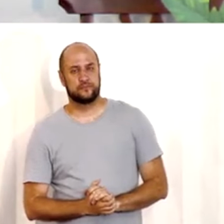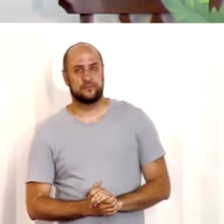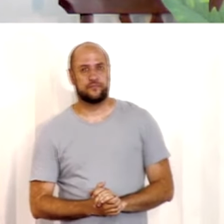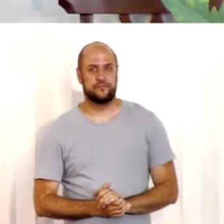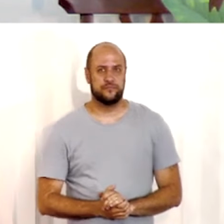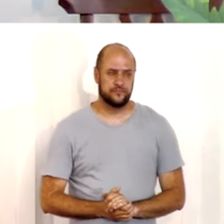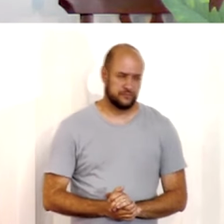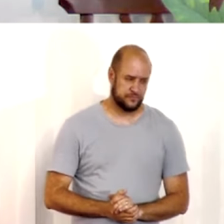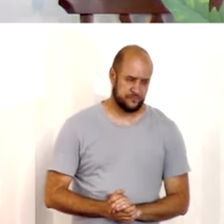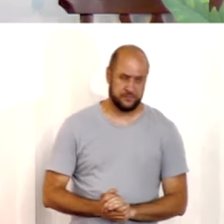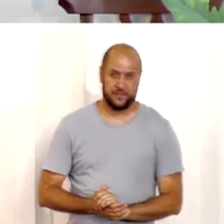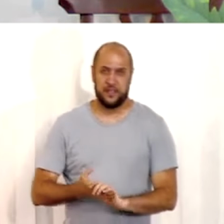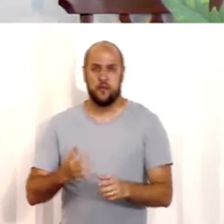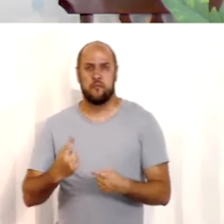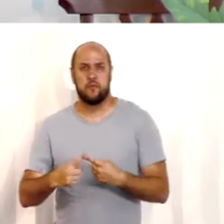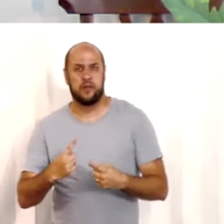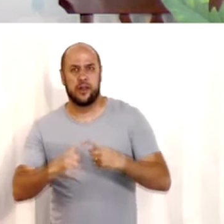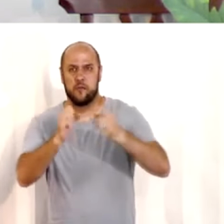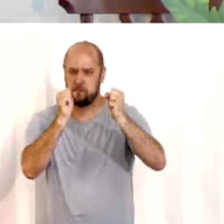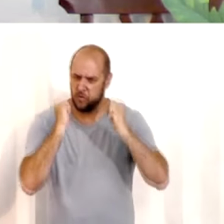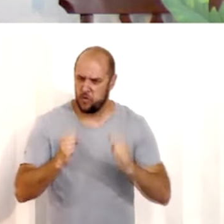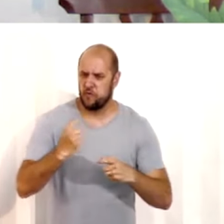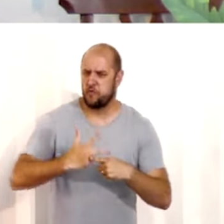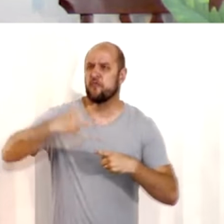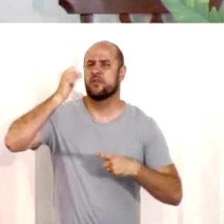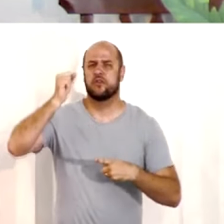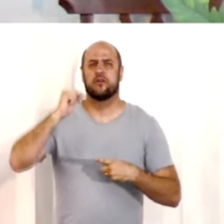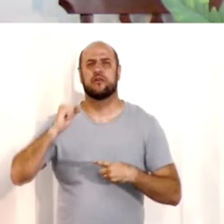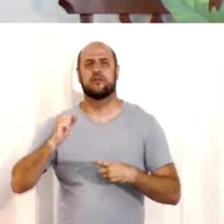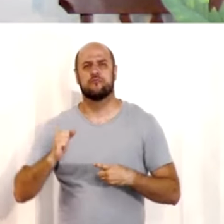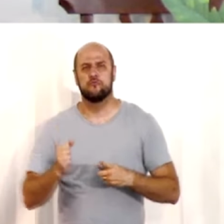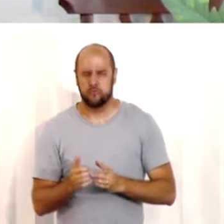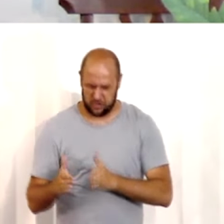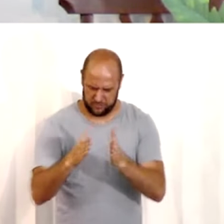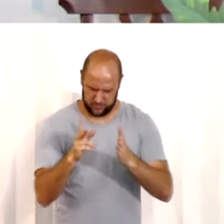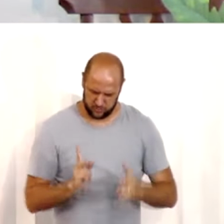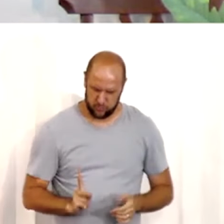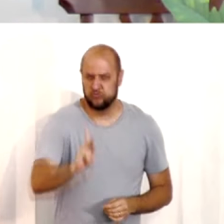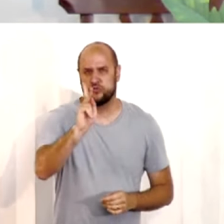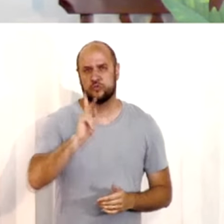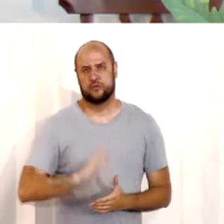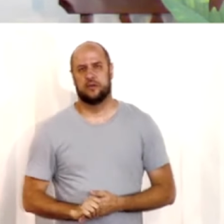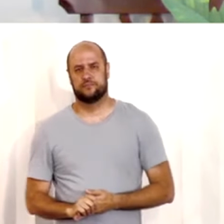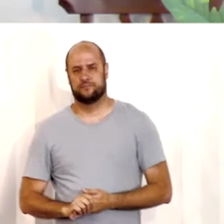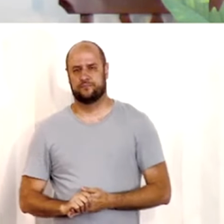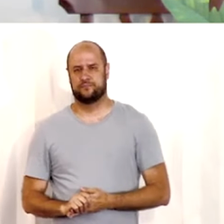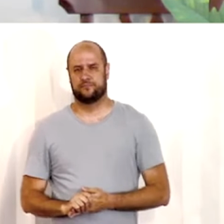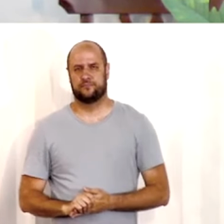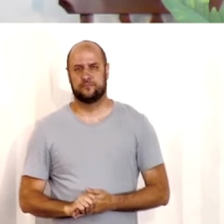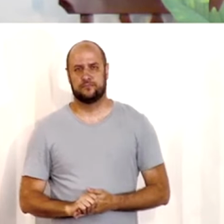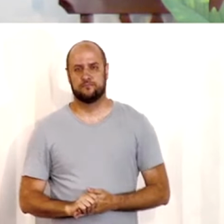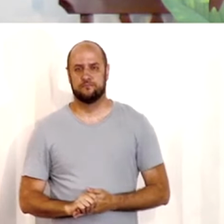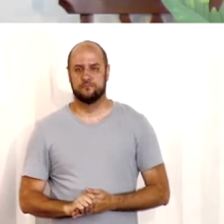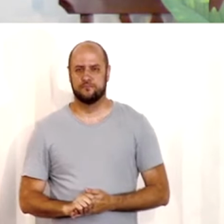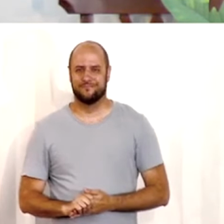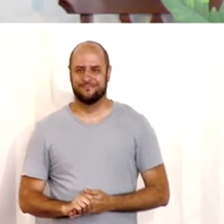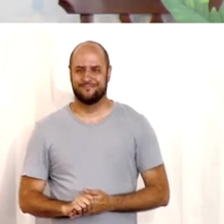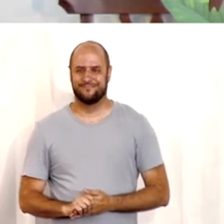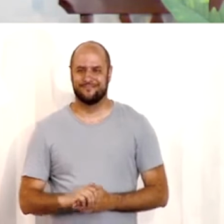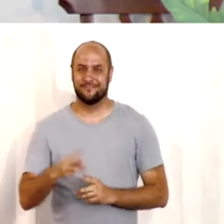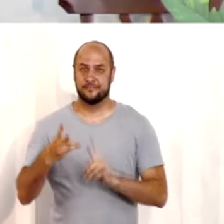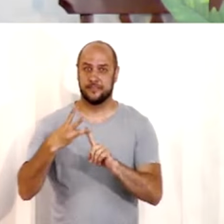a autoridade de vencer, de ir à frente. Olha que coisa bonita. E uma terceira ênfase que o autor dá aqui ao